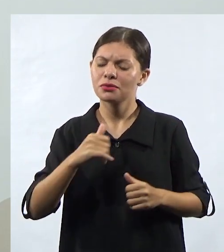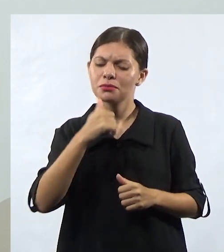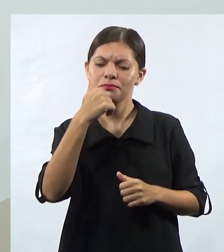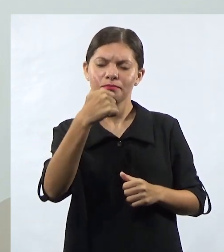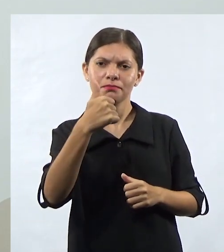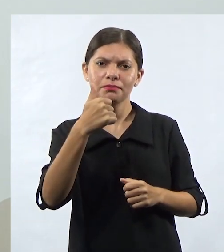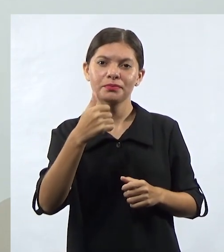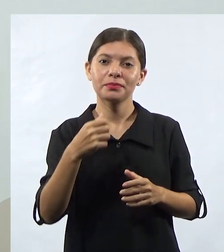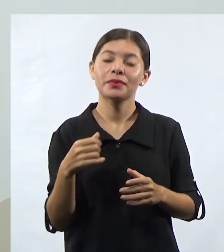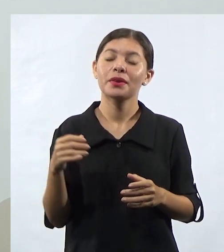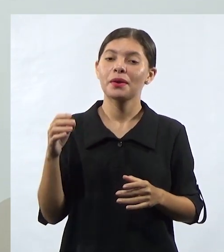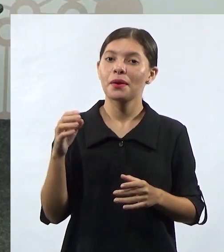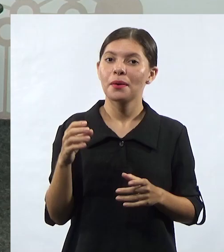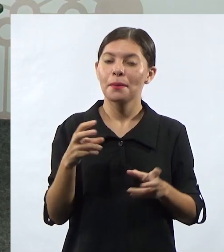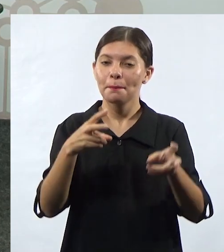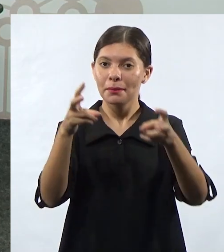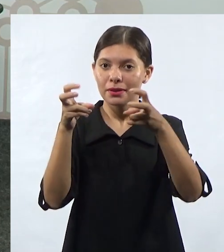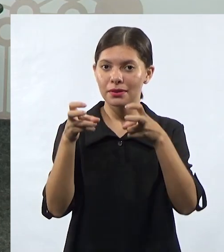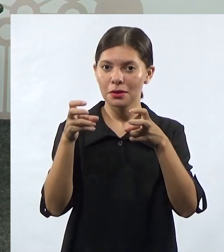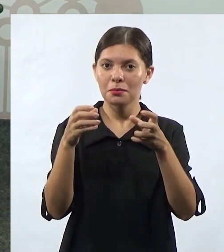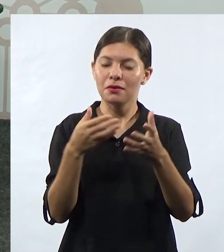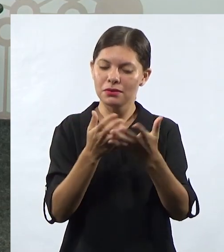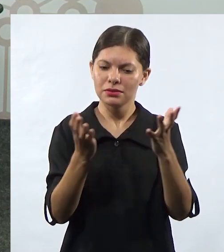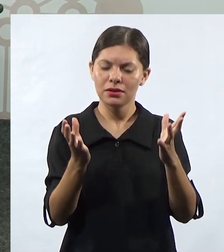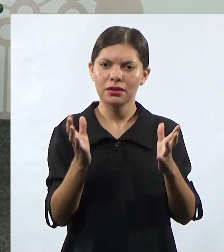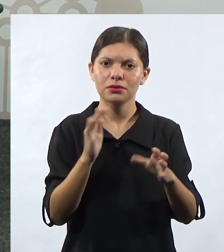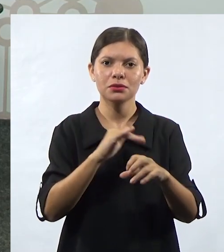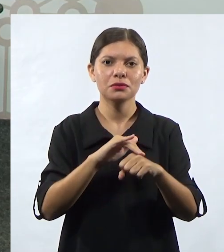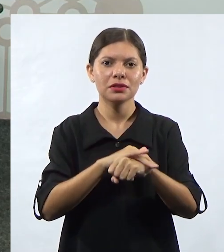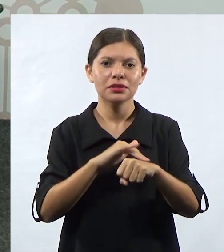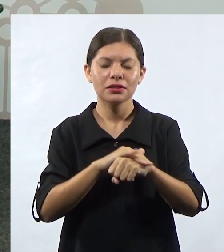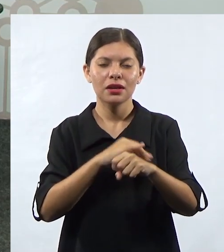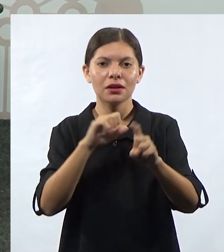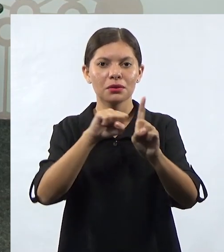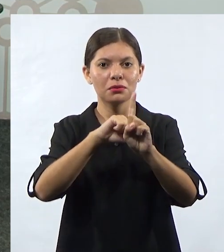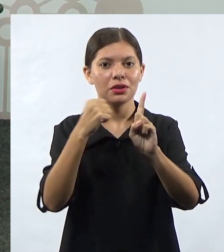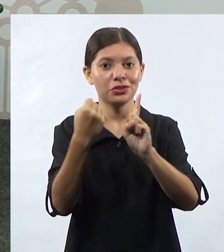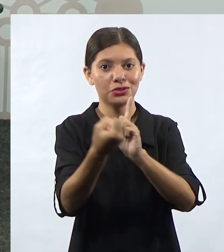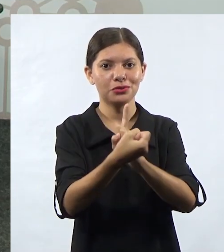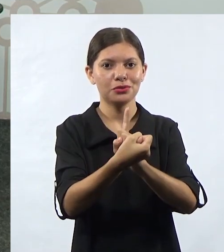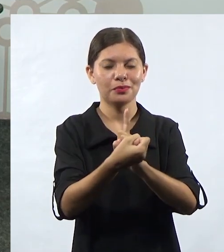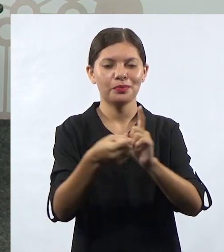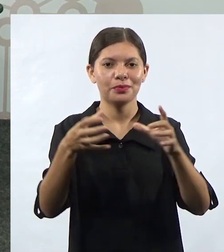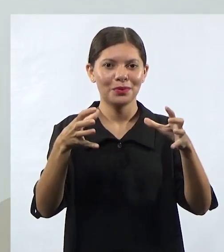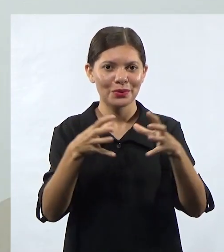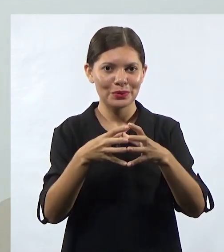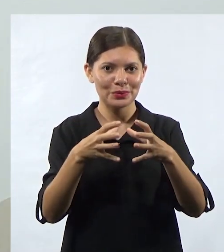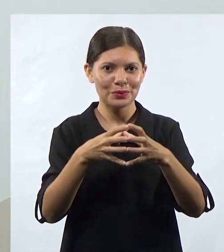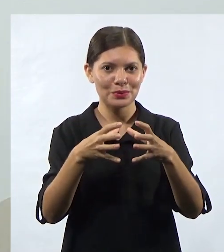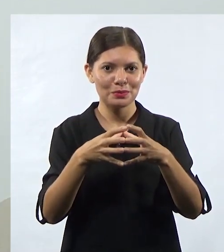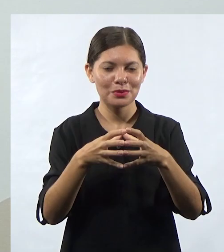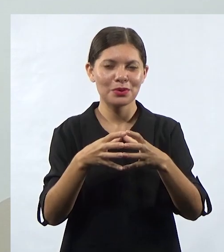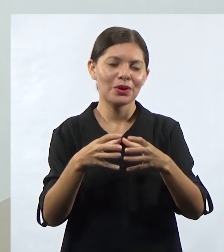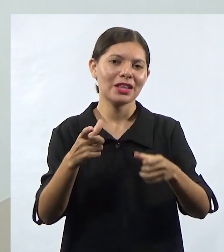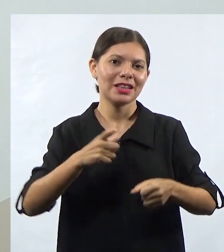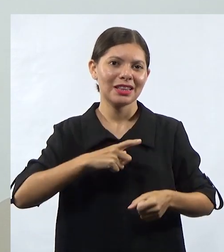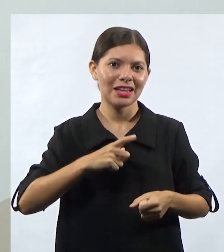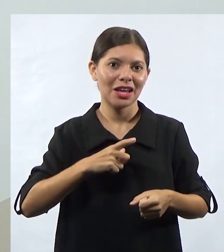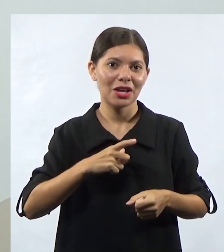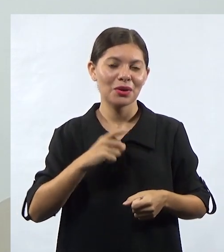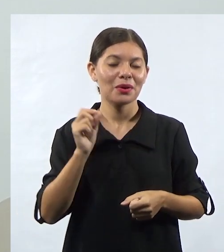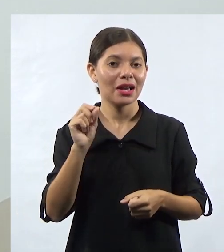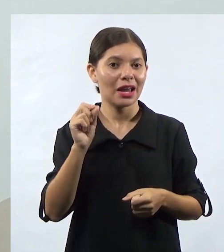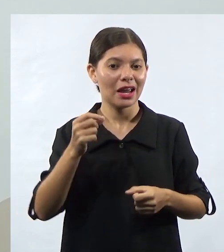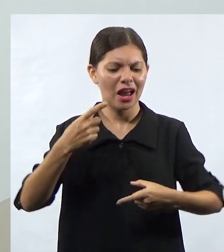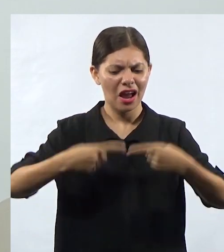conversar com um coletivo. Então, já um grupo, né, você já espera que tenha atritos de ideias,